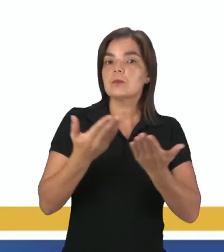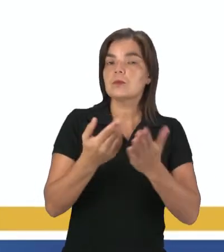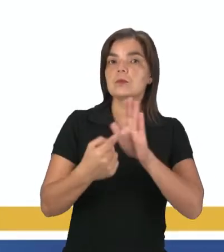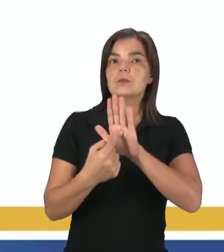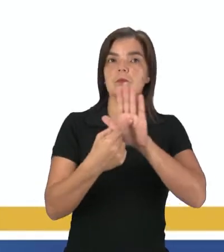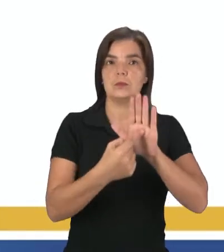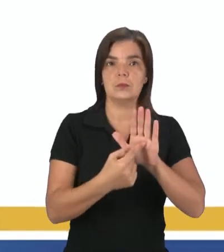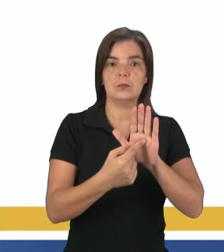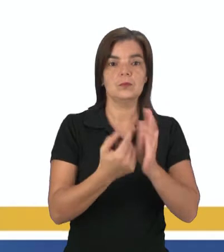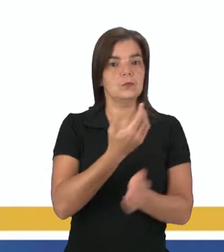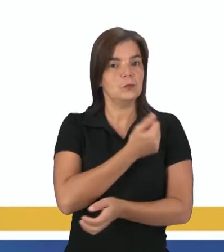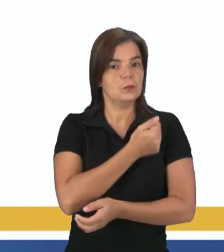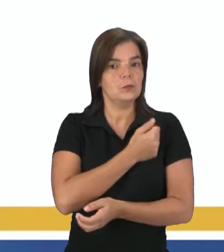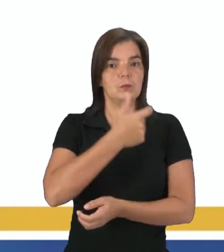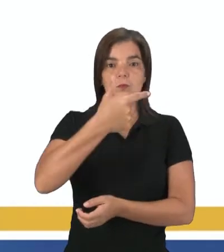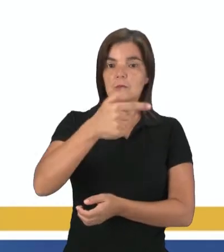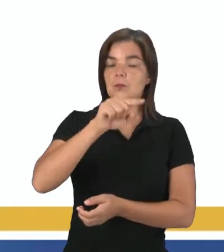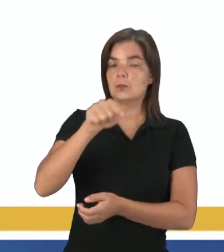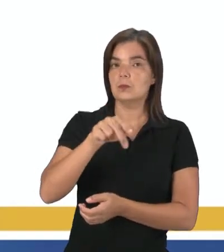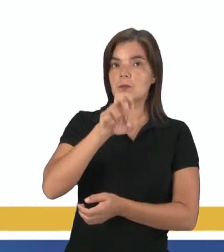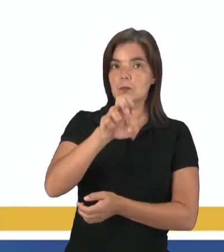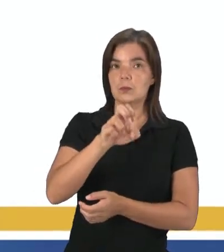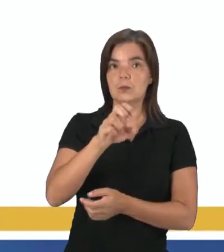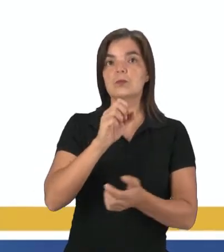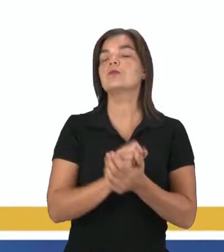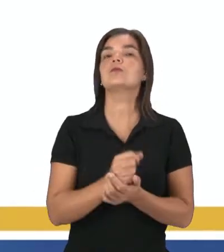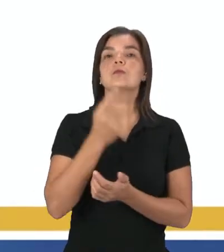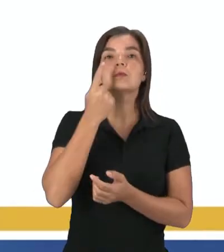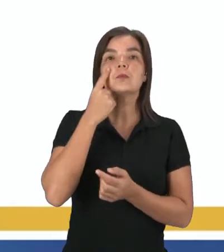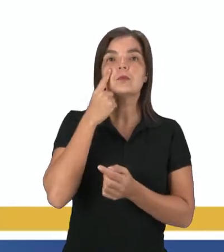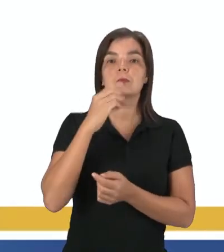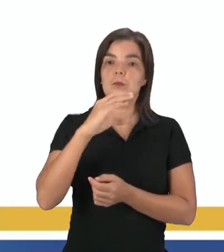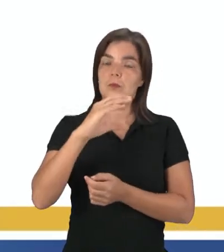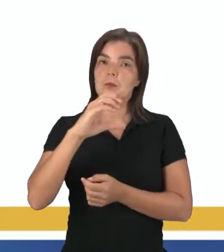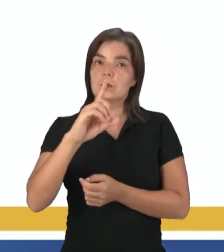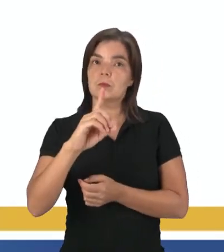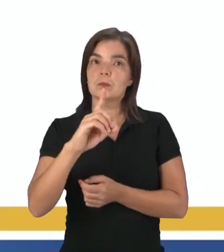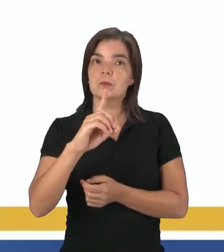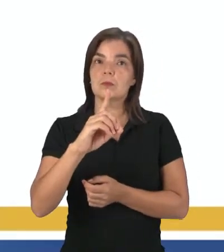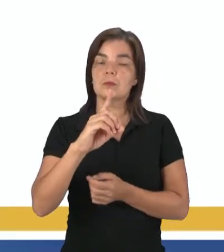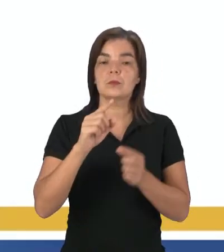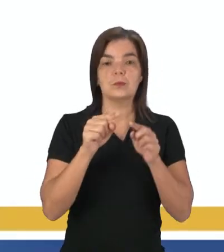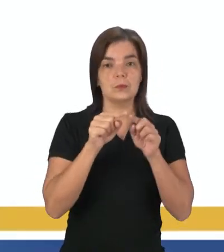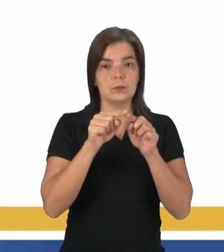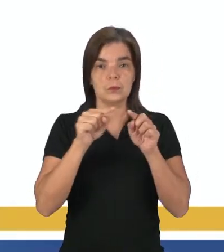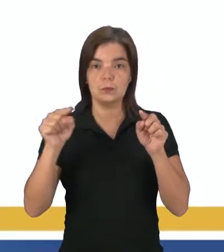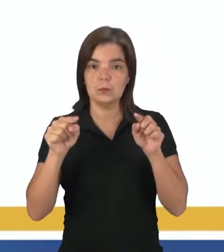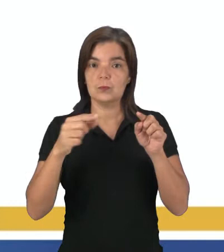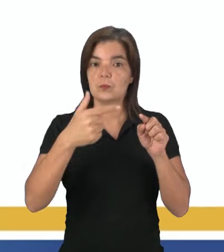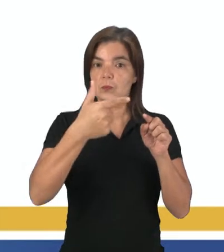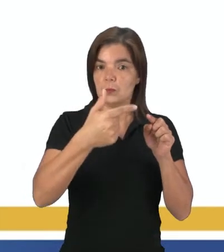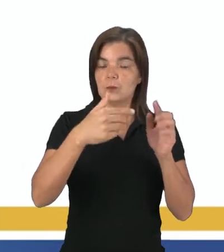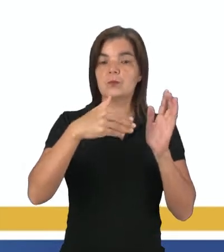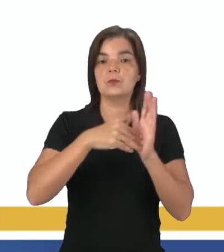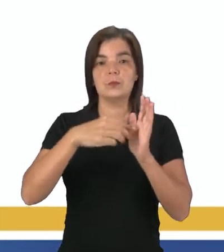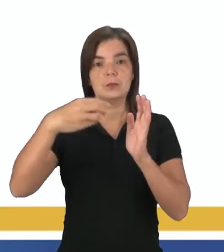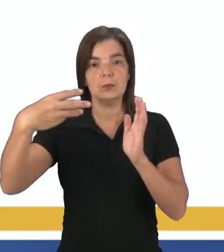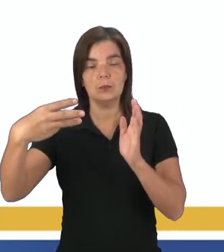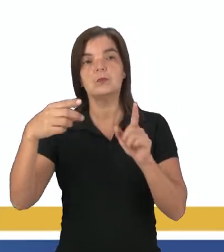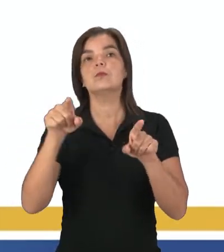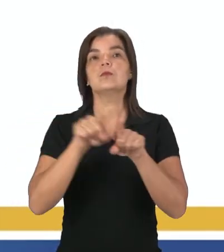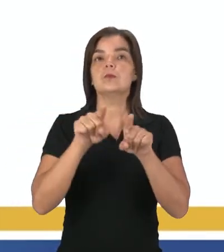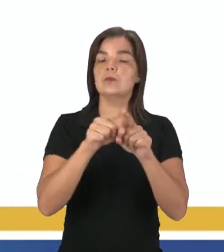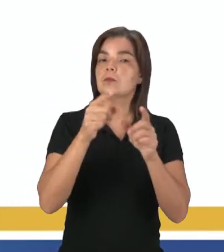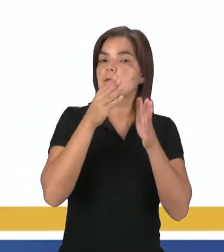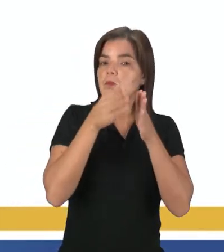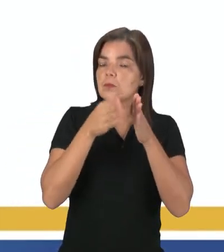Agora, para representar o número 2,5, nós dividimos o segmento CD, né, que vai de 2 até 3, também em 10 partes